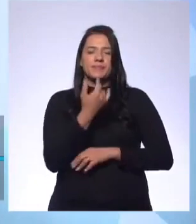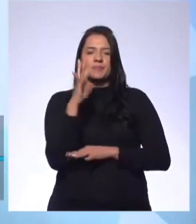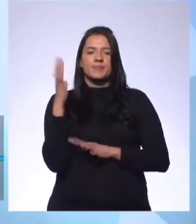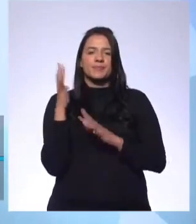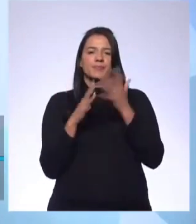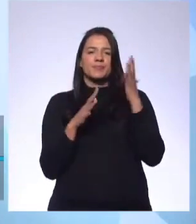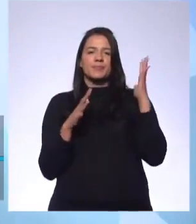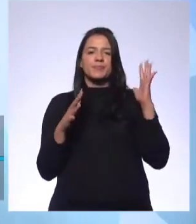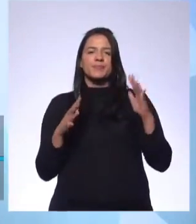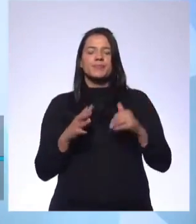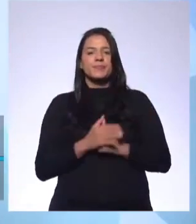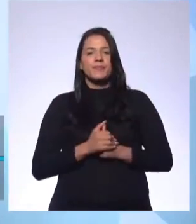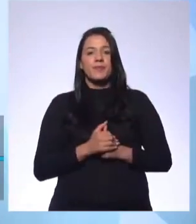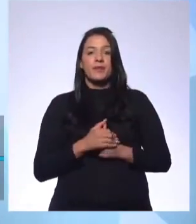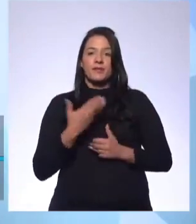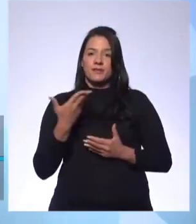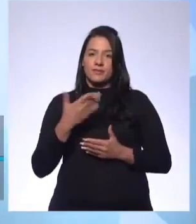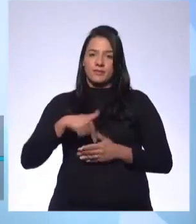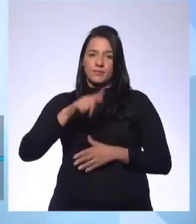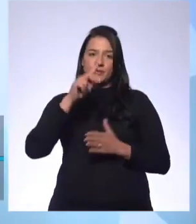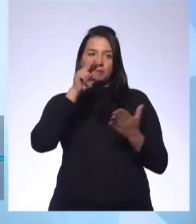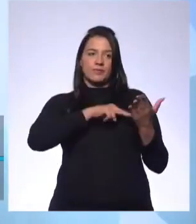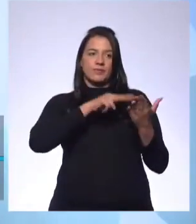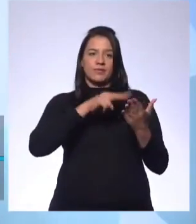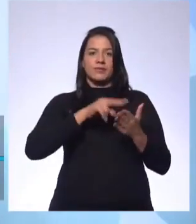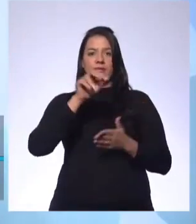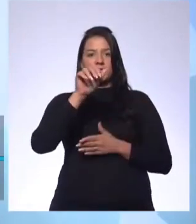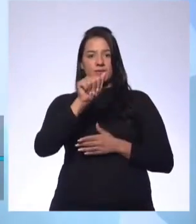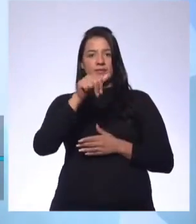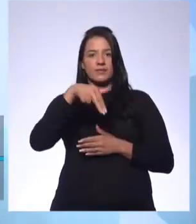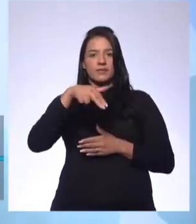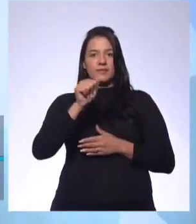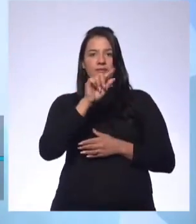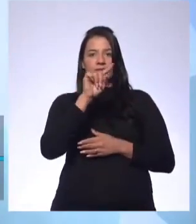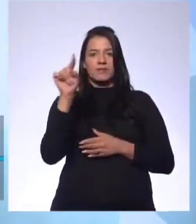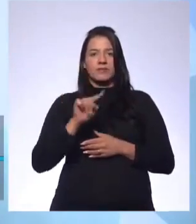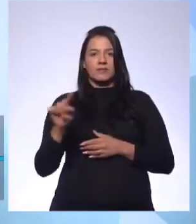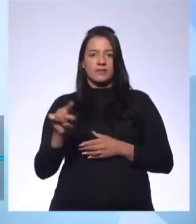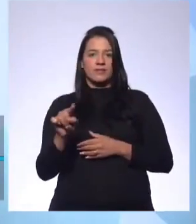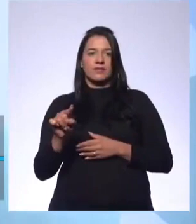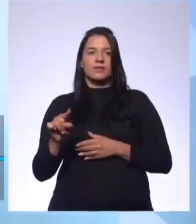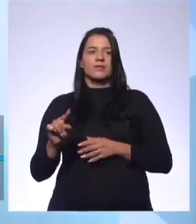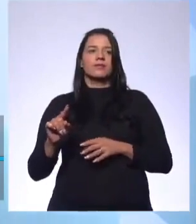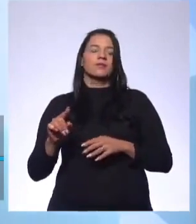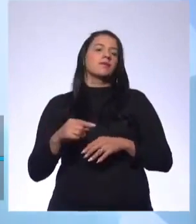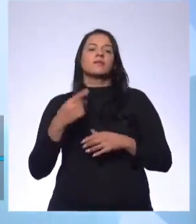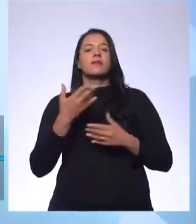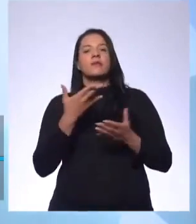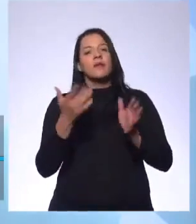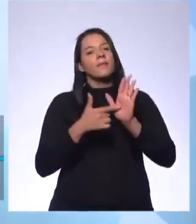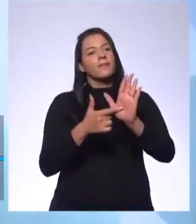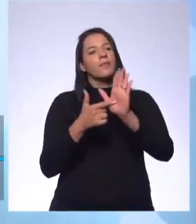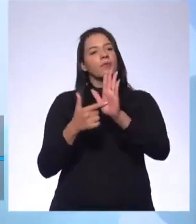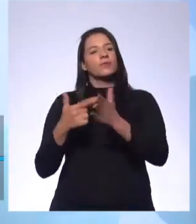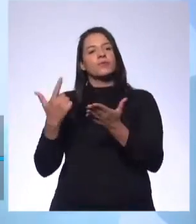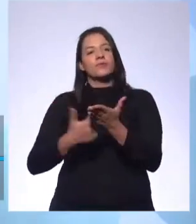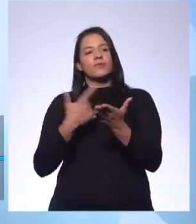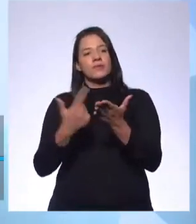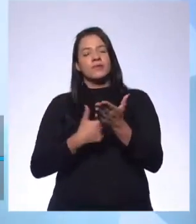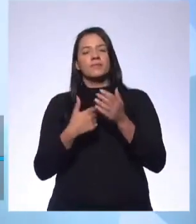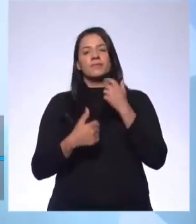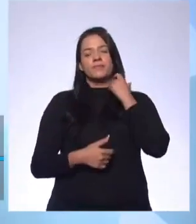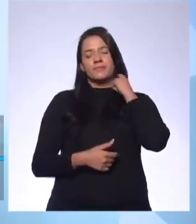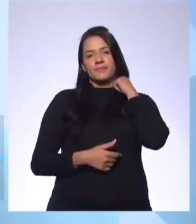Maravilhas. Então, a gente lê primeiro Ana Z, Aonde Vai Você? É um trecho. Aí leiam com os alunos, mostrem o livro, que aqui eu não posso. Mas vamos